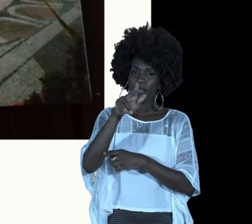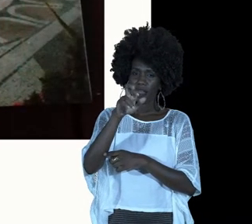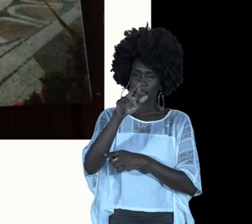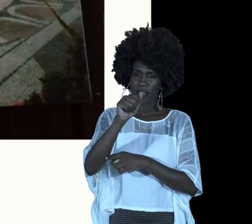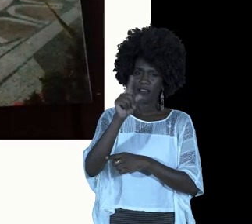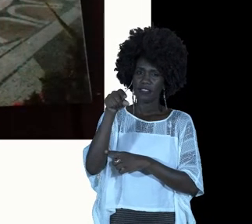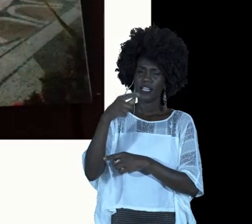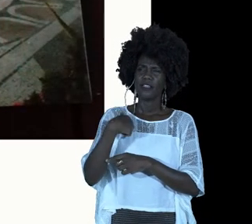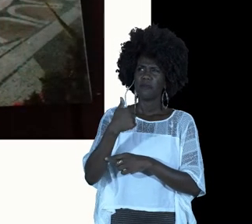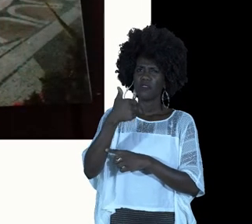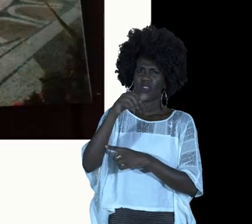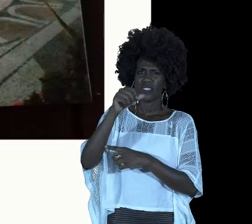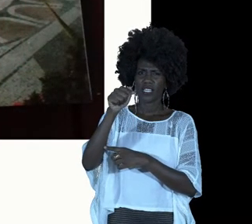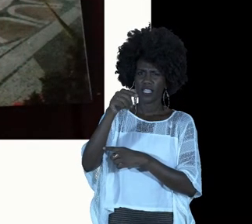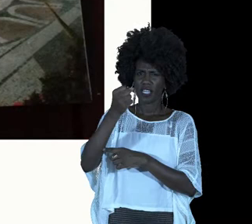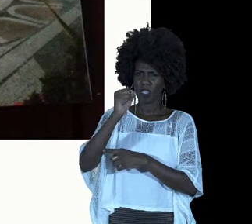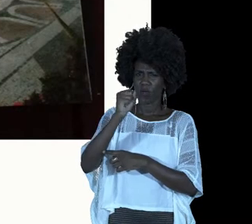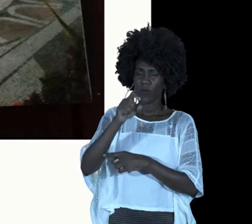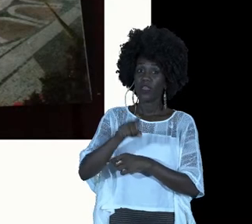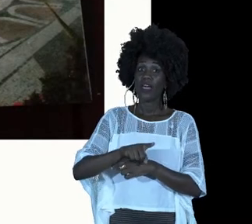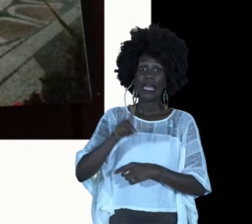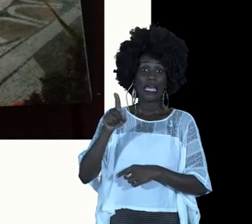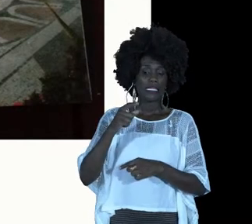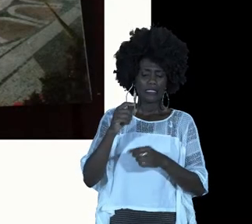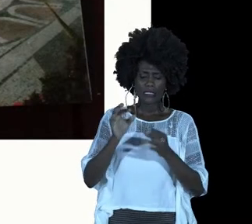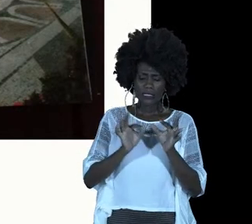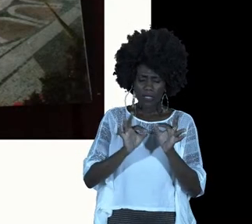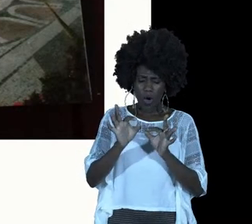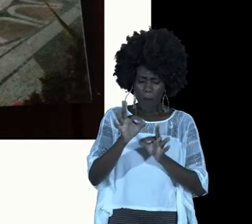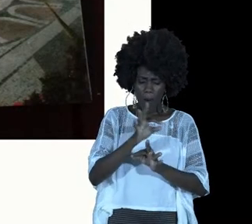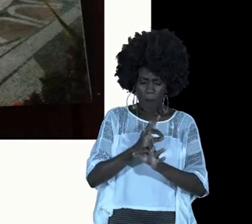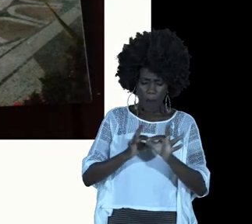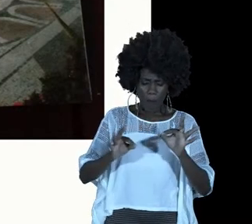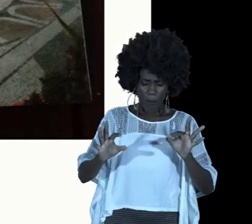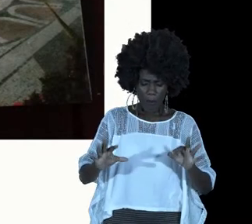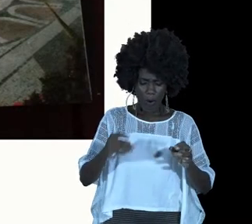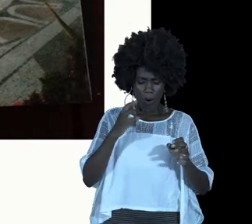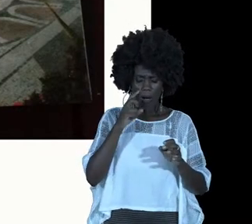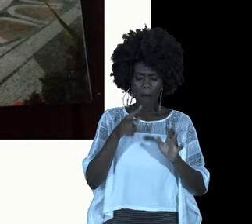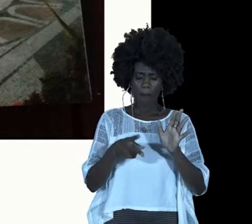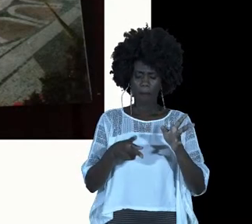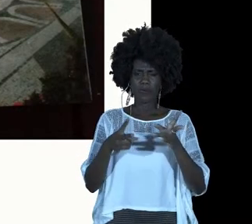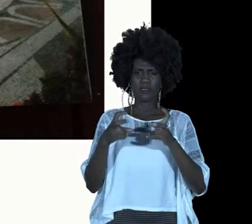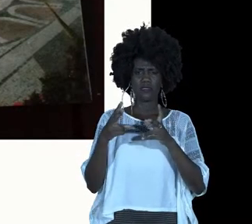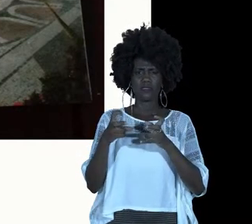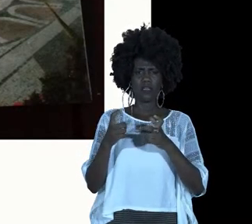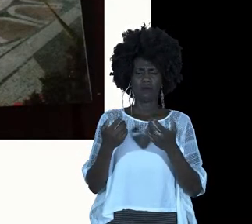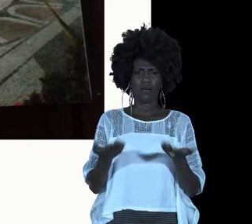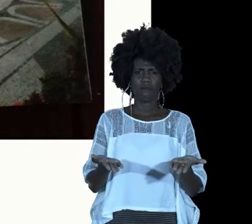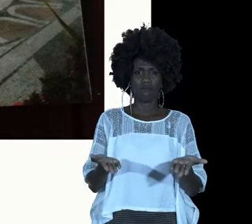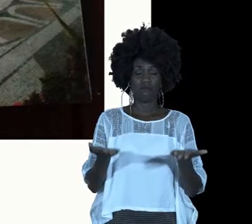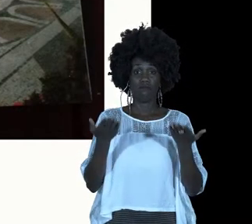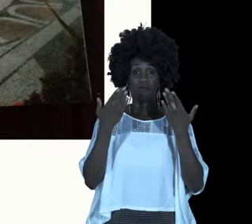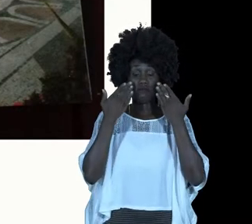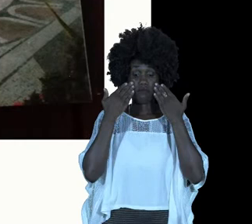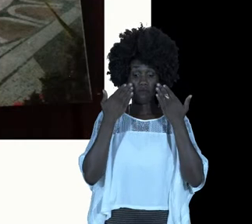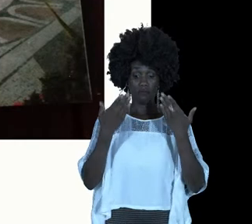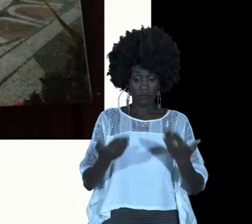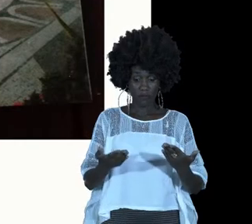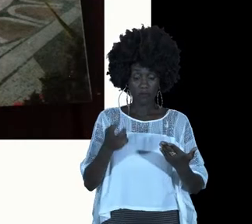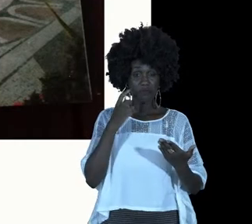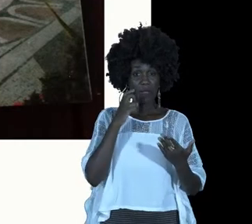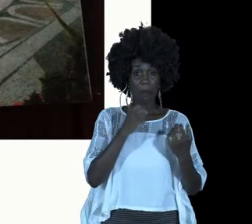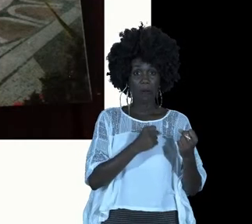formas orgânicas, e essas formas também elas têm um poder de